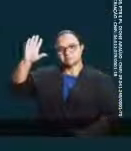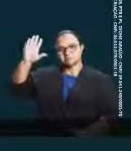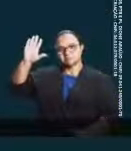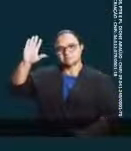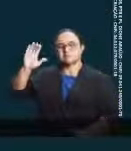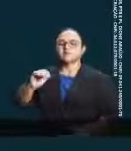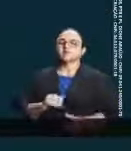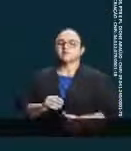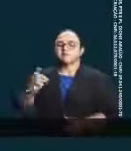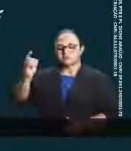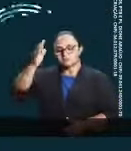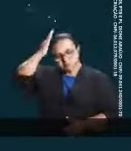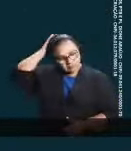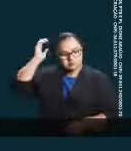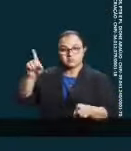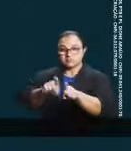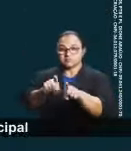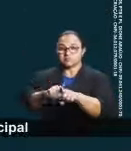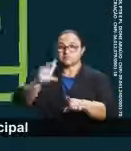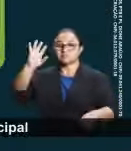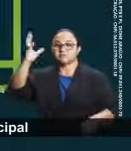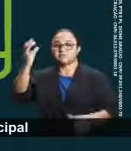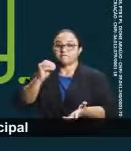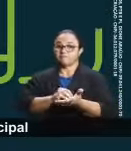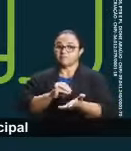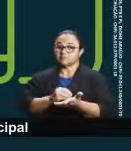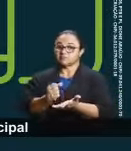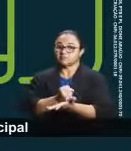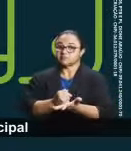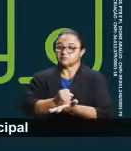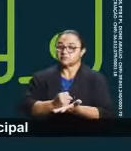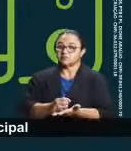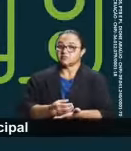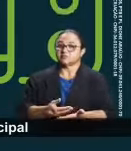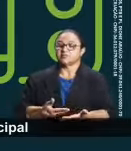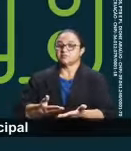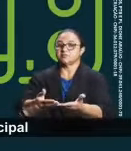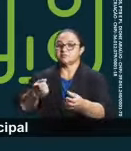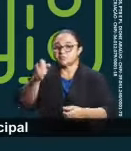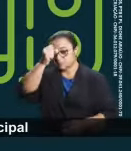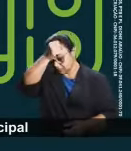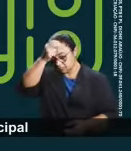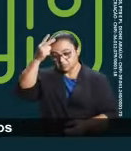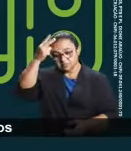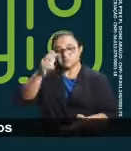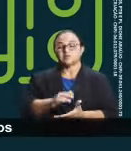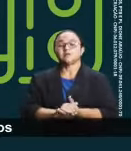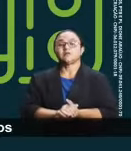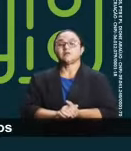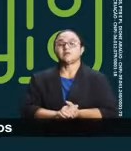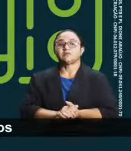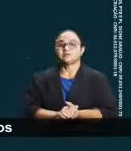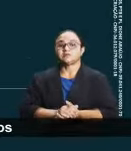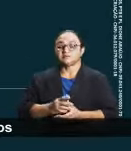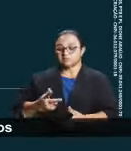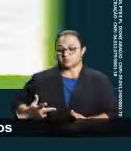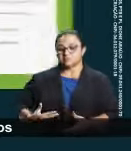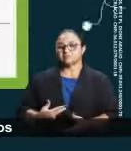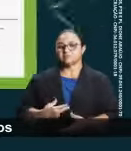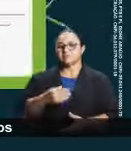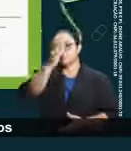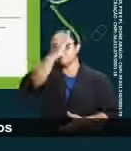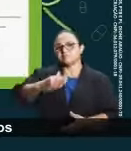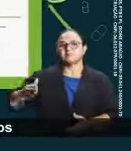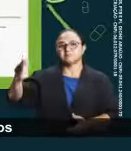de onde também vai resolver o problema da falta de medicamentos e de insumos no hospital municipal cirurgias